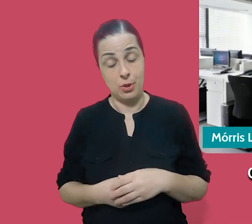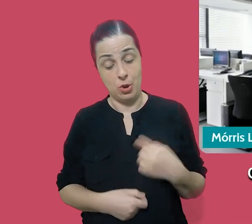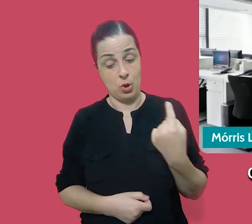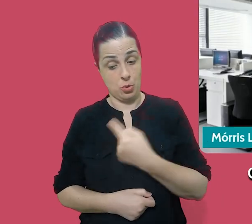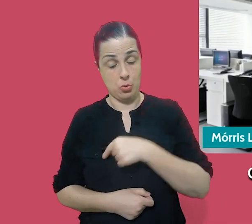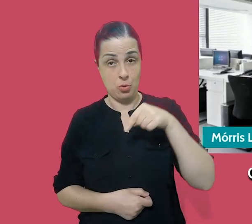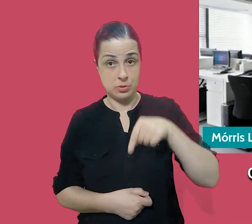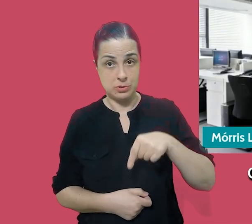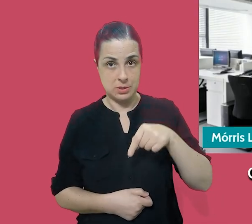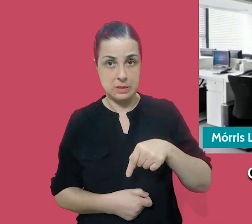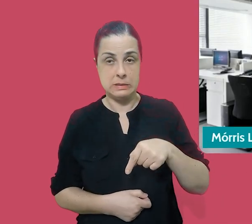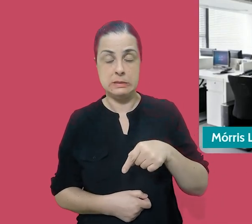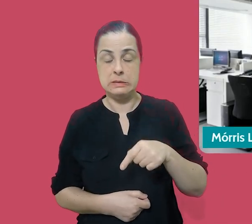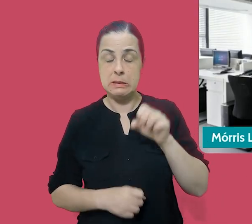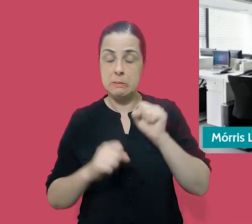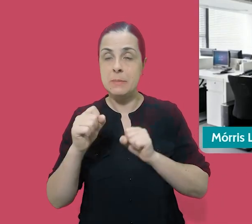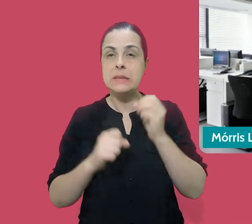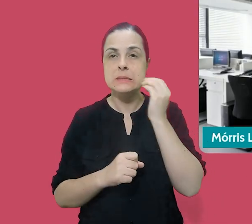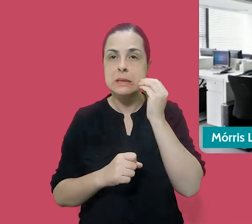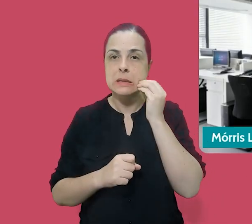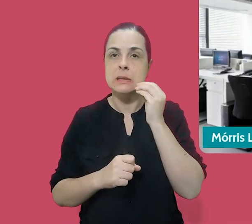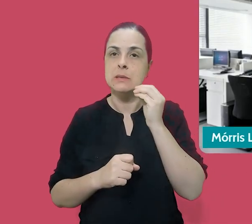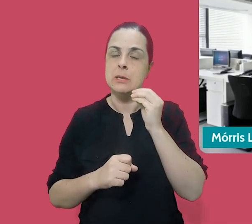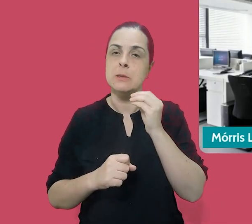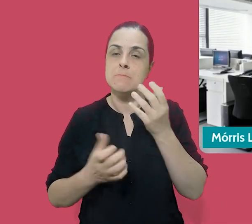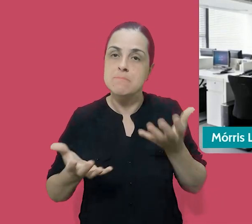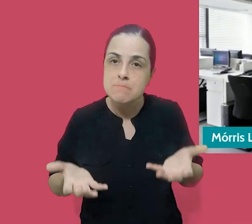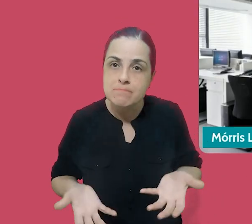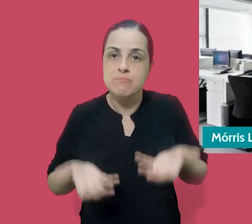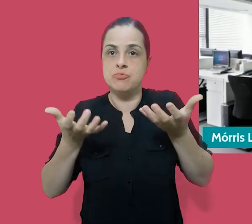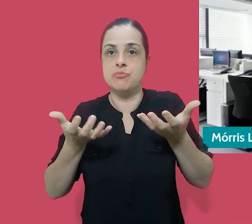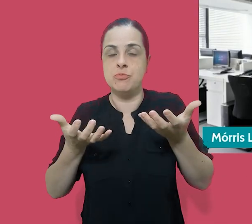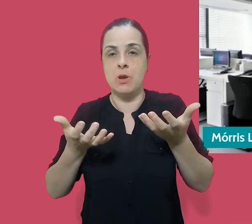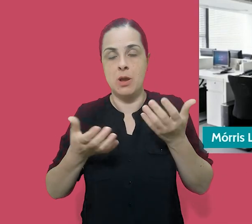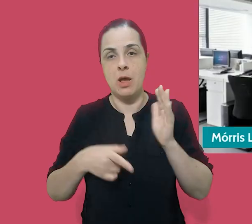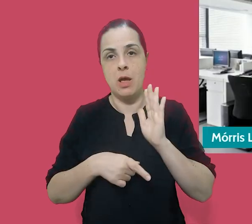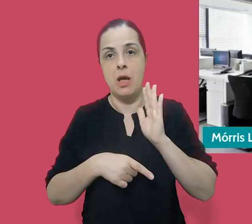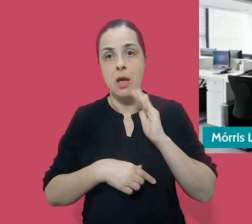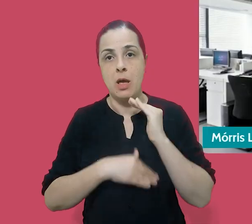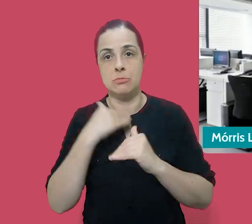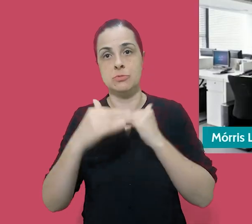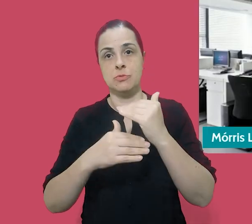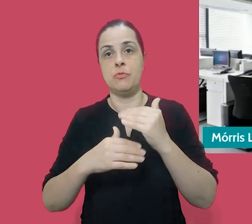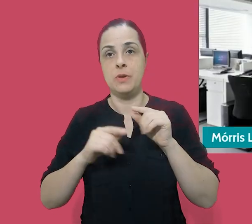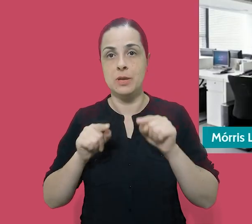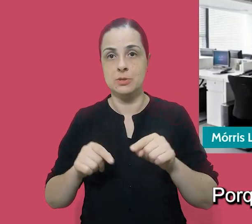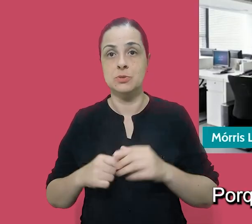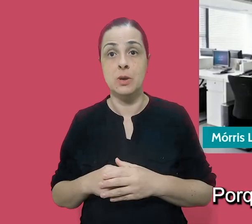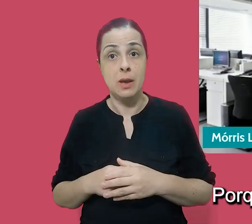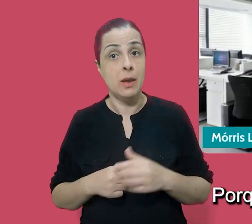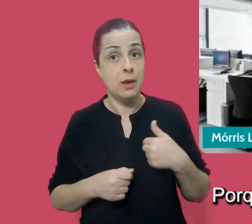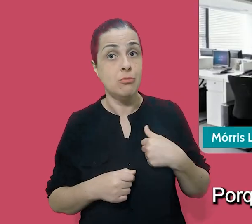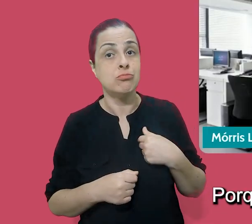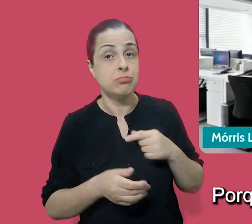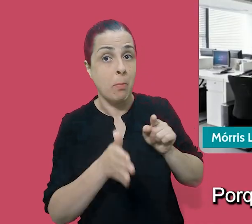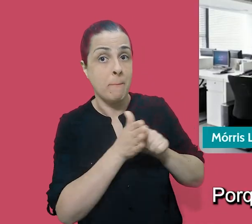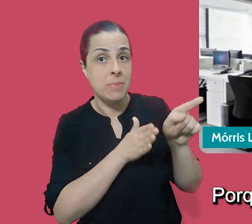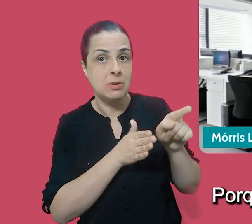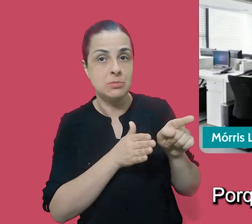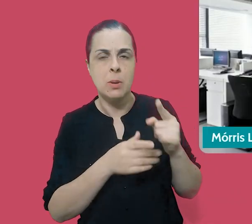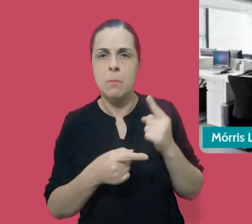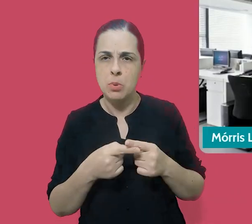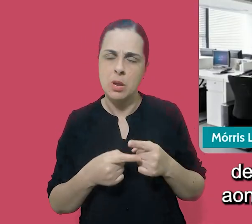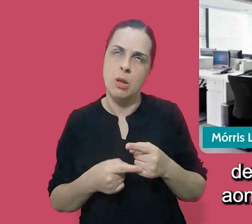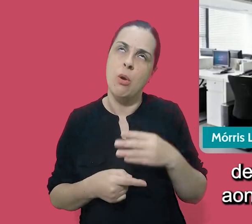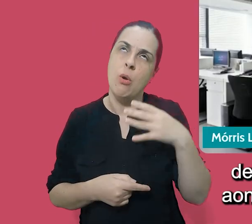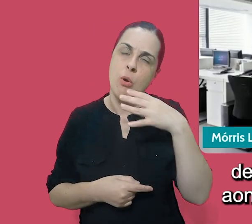gente consegue, também olhar para isso. É isso que eu ia te perguntar, né? Porque claro que tem um